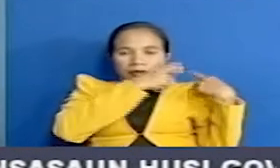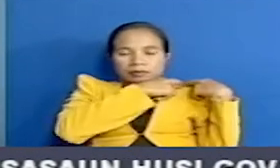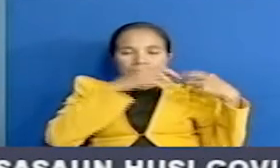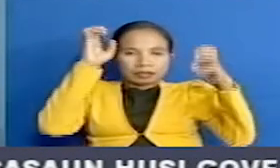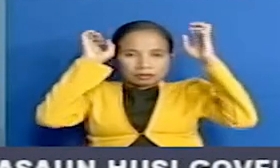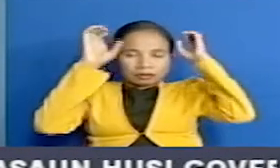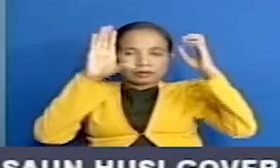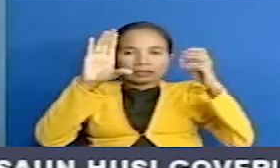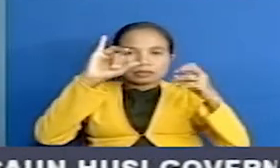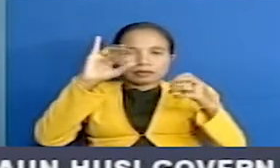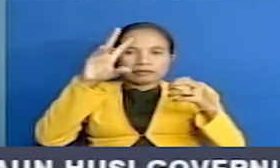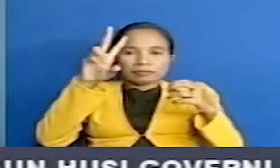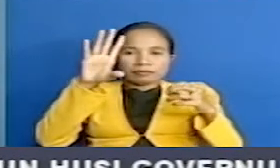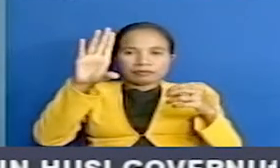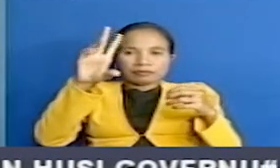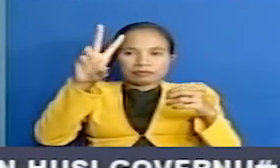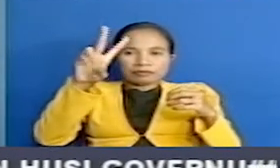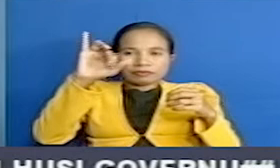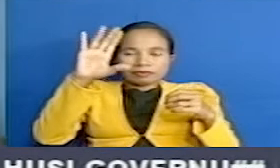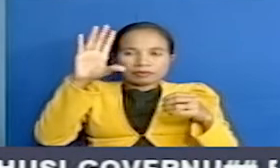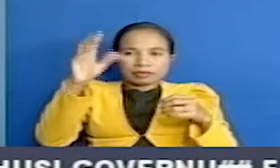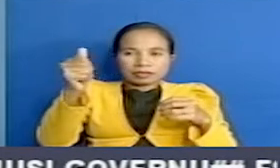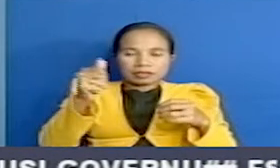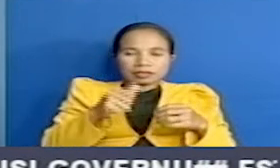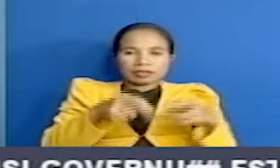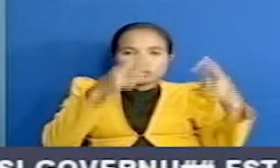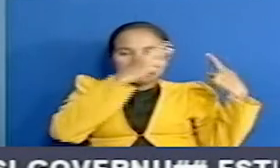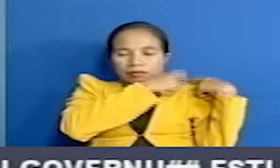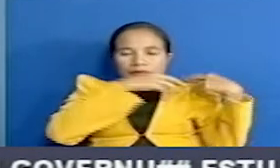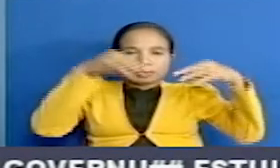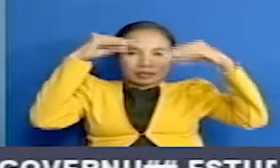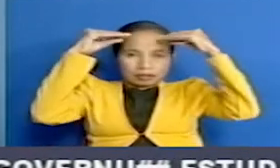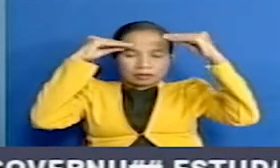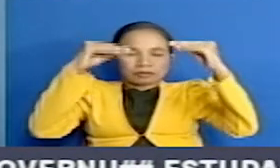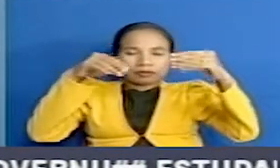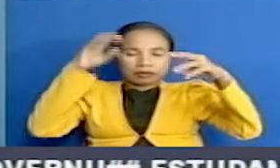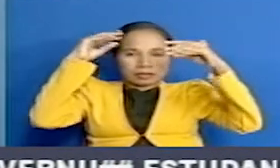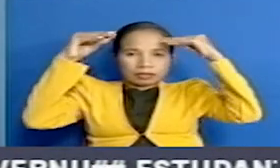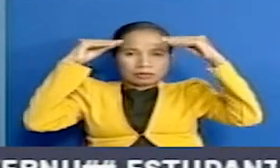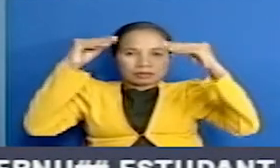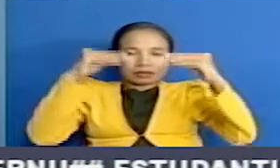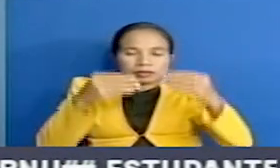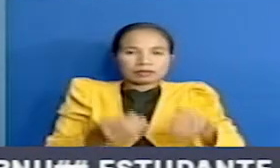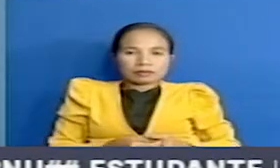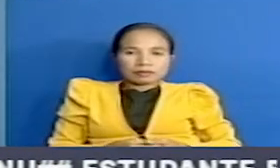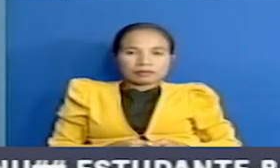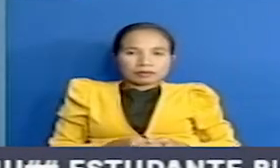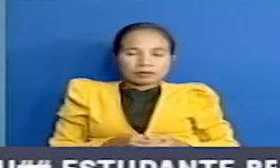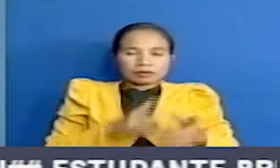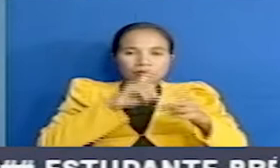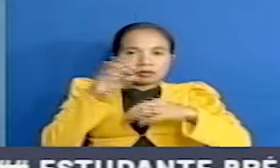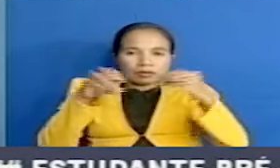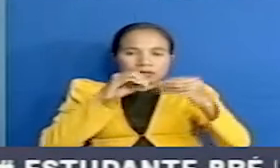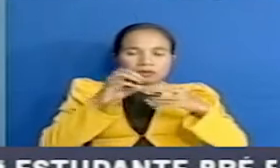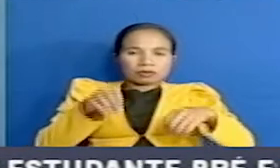cívica nostae nini papel maka atu eduka nema bolu naran edukasaun votantes ne kolia konaba